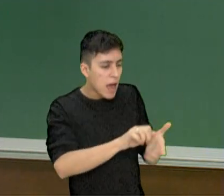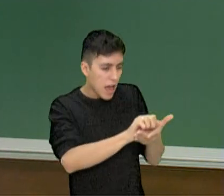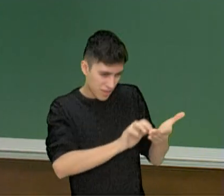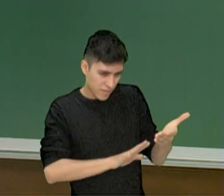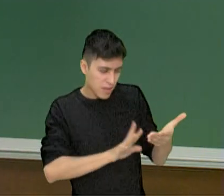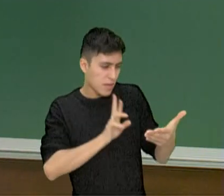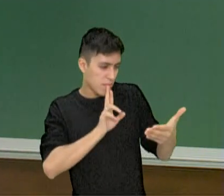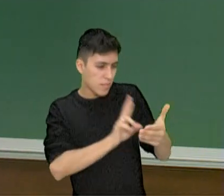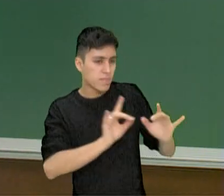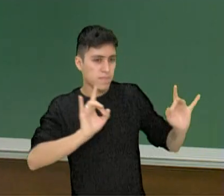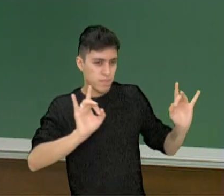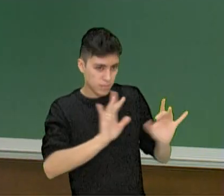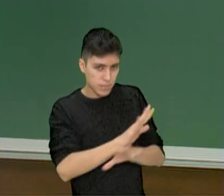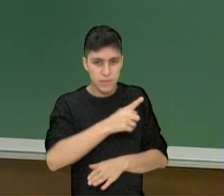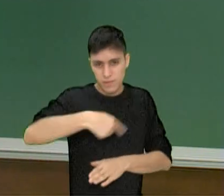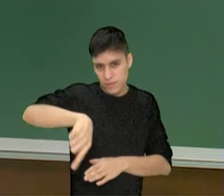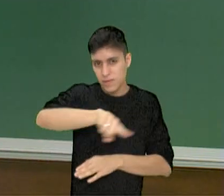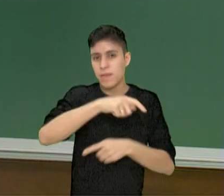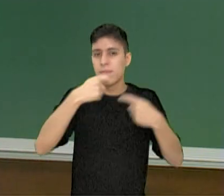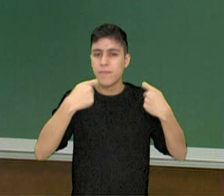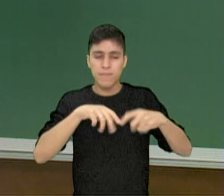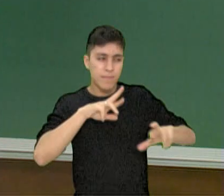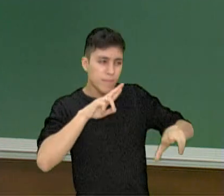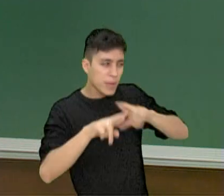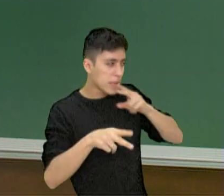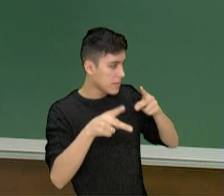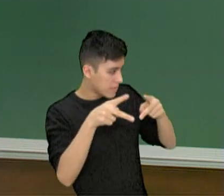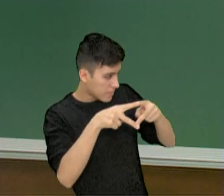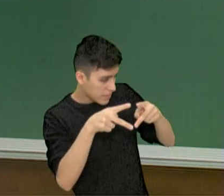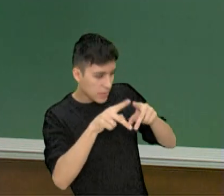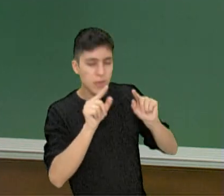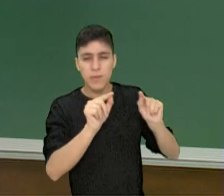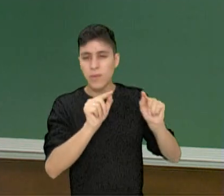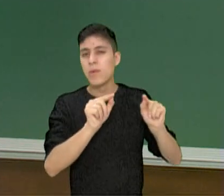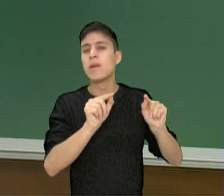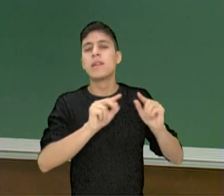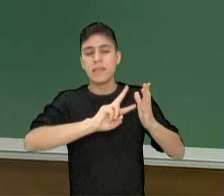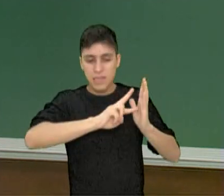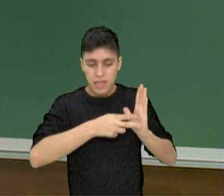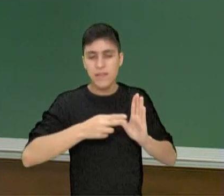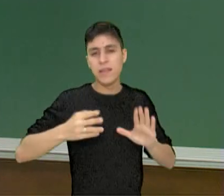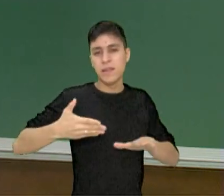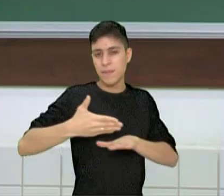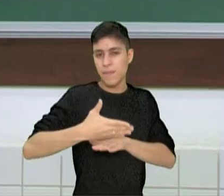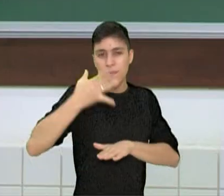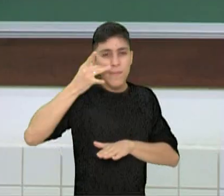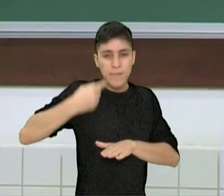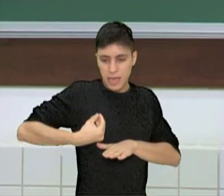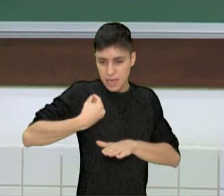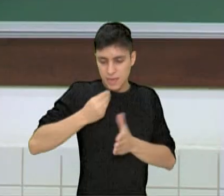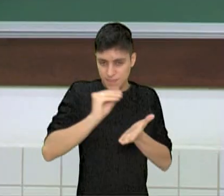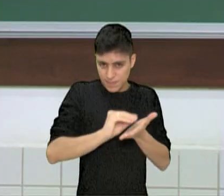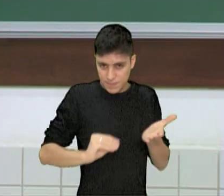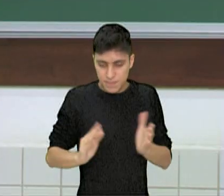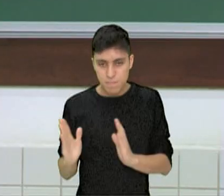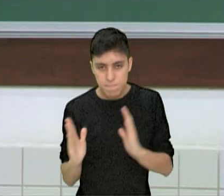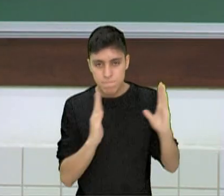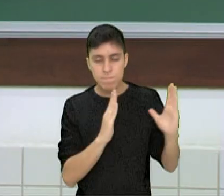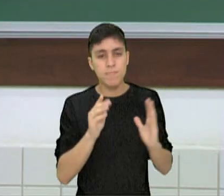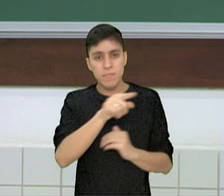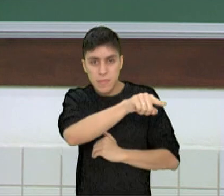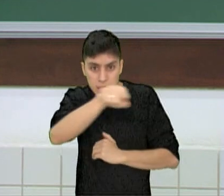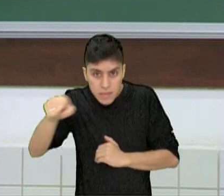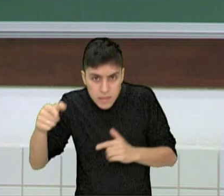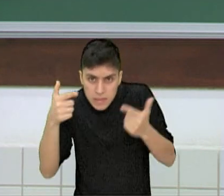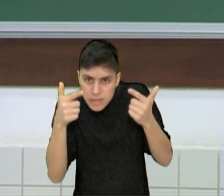atividade obrigatória você tem que responder aquelas duas questões que assim você gera a sua presença. Já se você é aluno não tem acesso